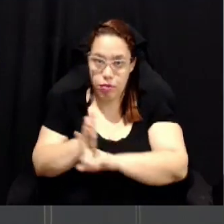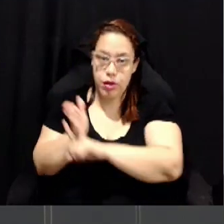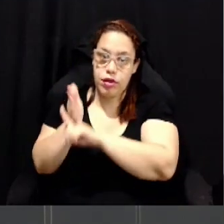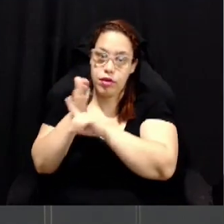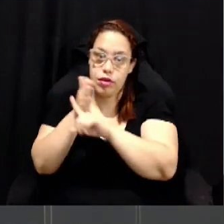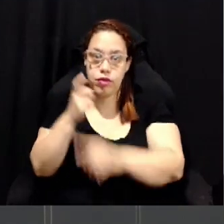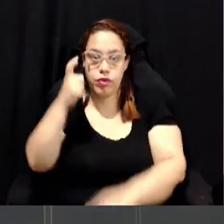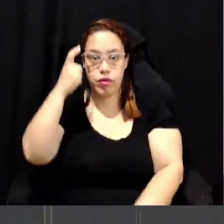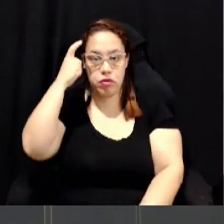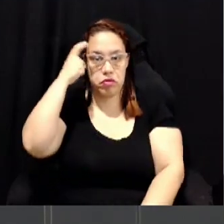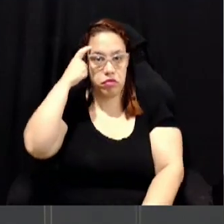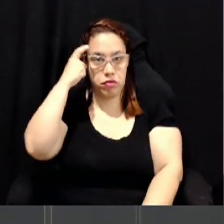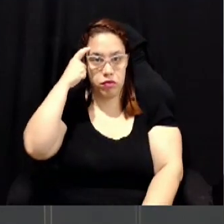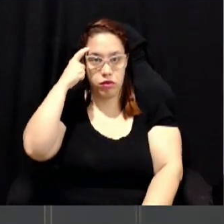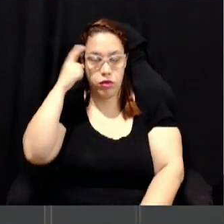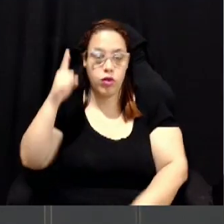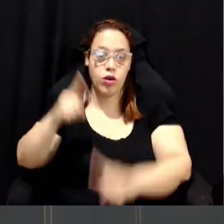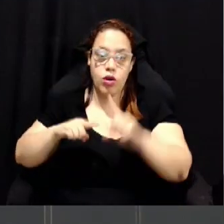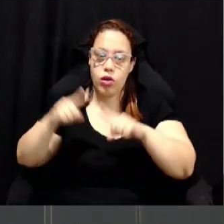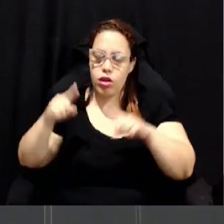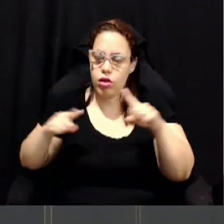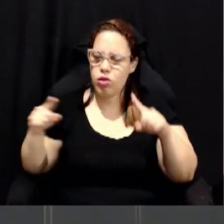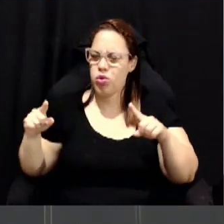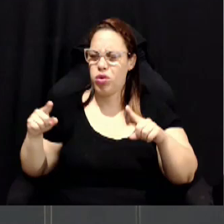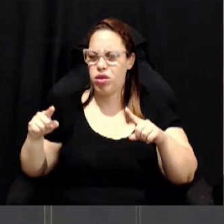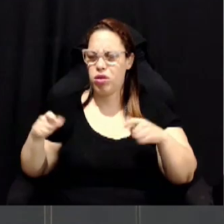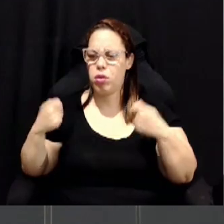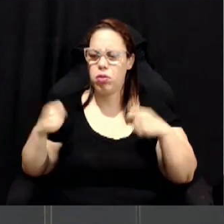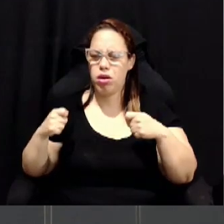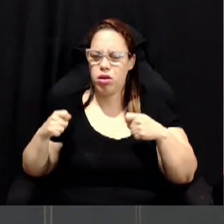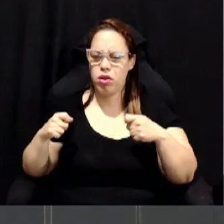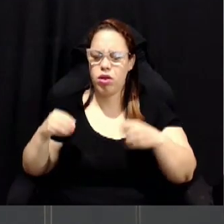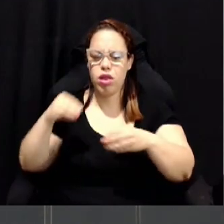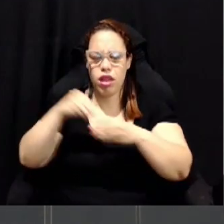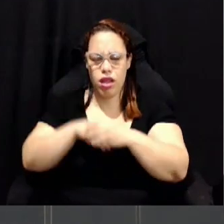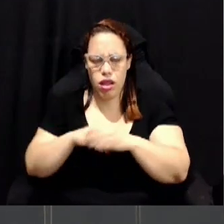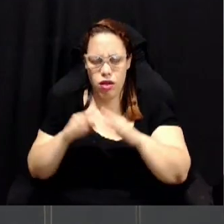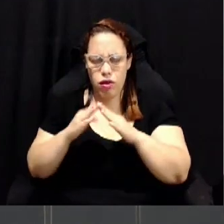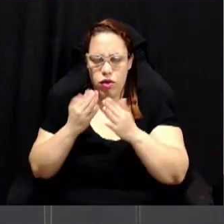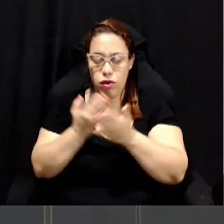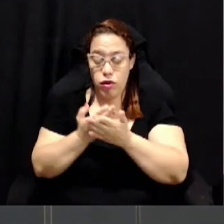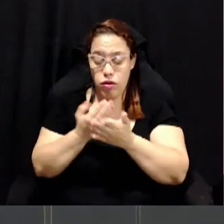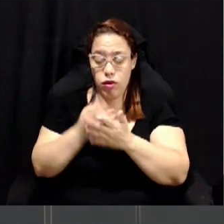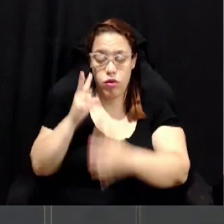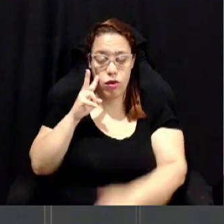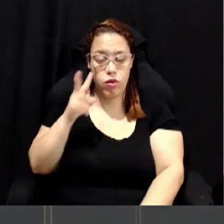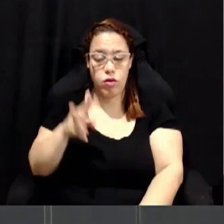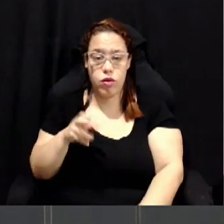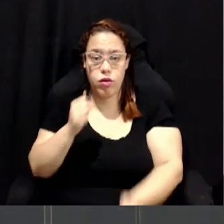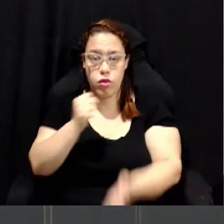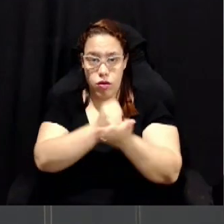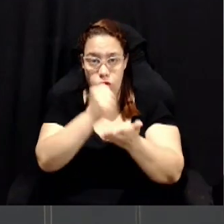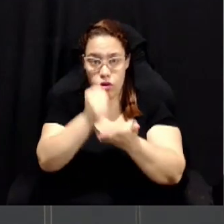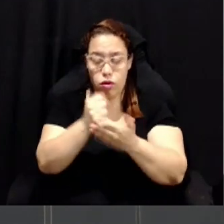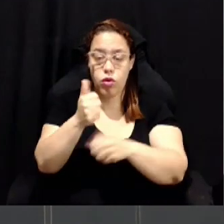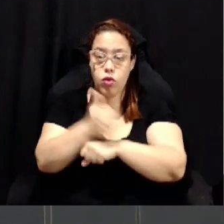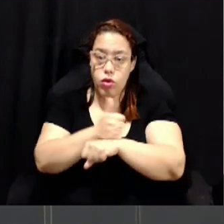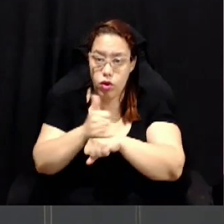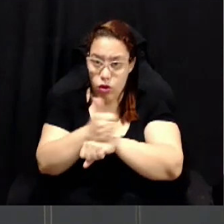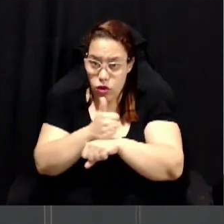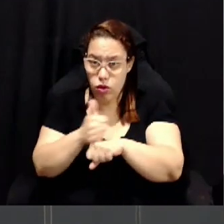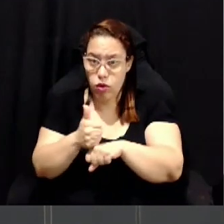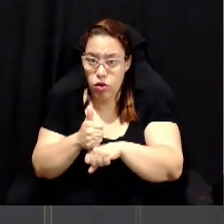em tantas outras coisas que precisam estar dentro da escola, melhorar essa questão da contratação de profissionais, né, isso acho que a gente